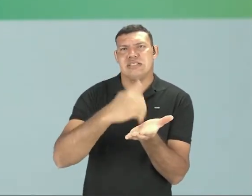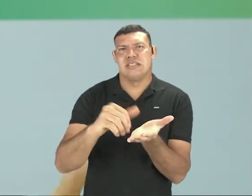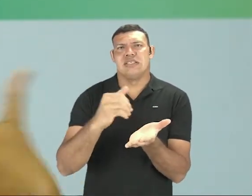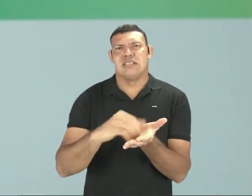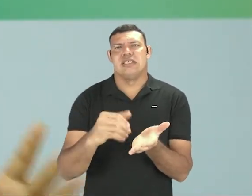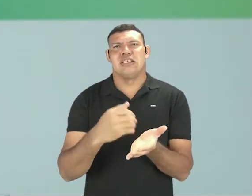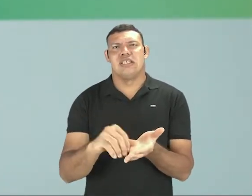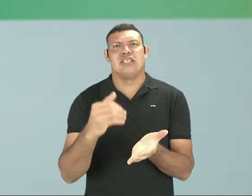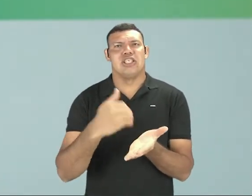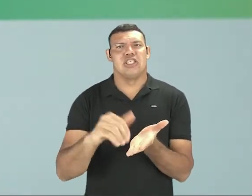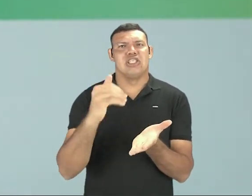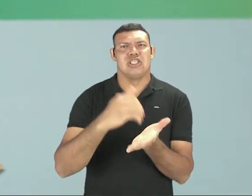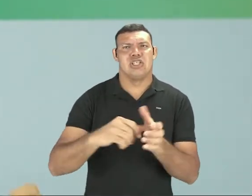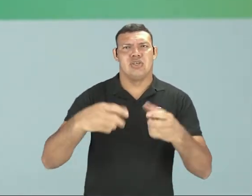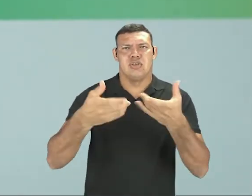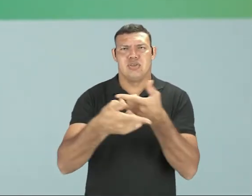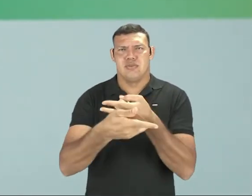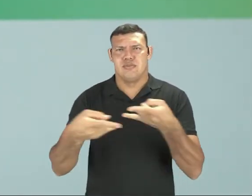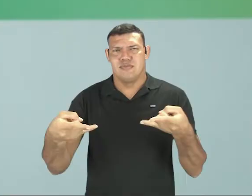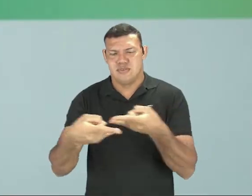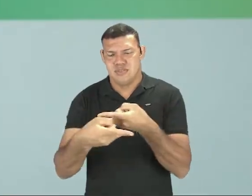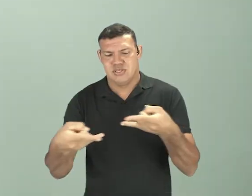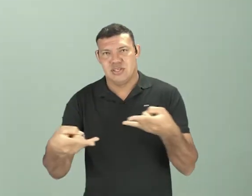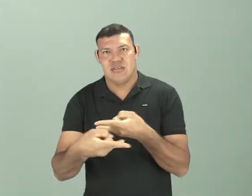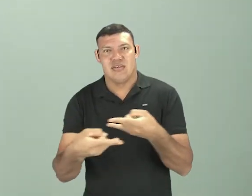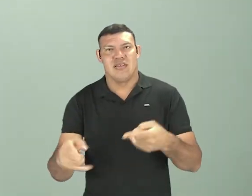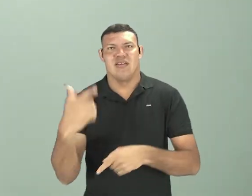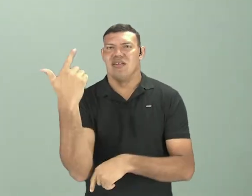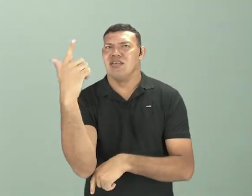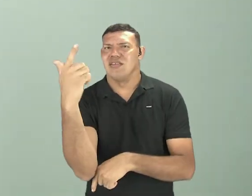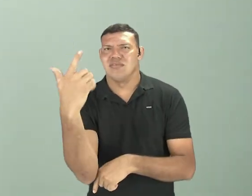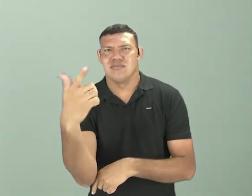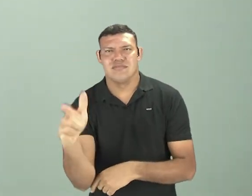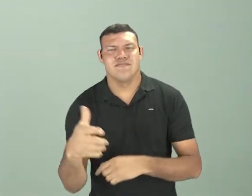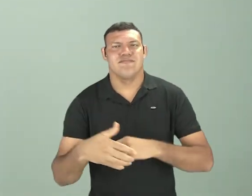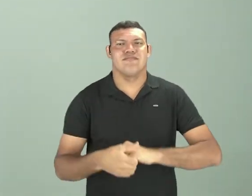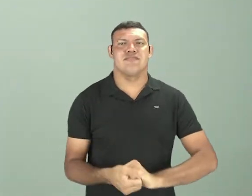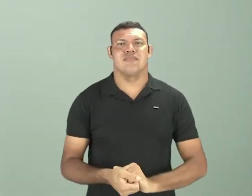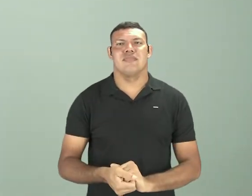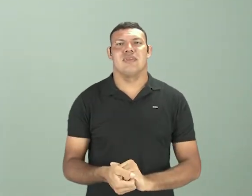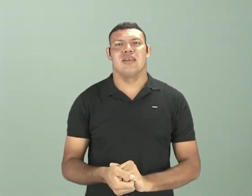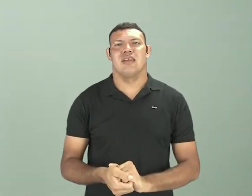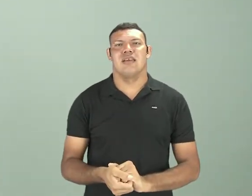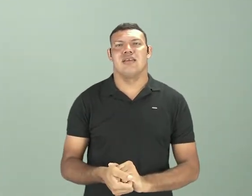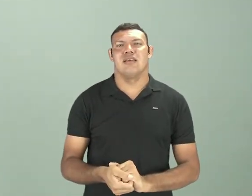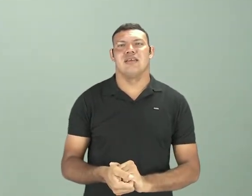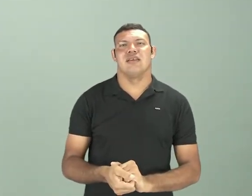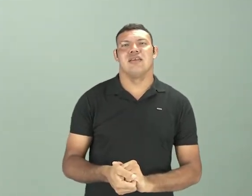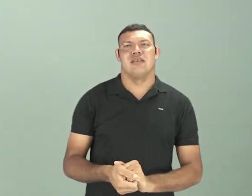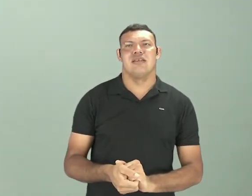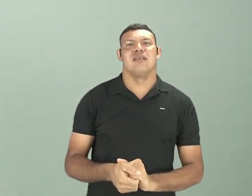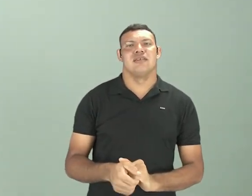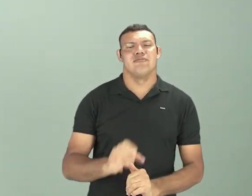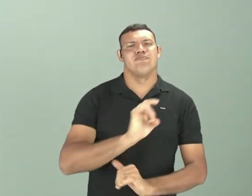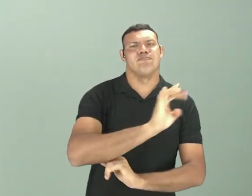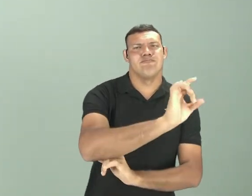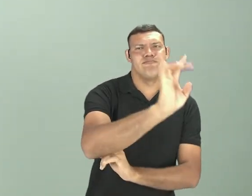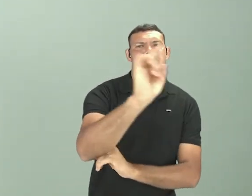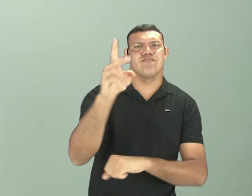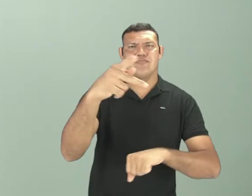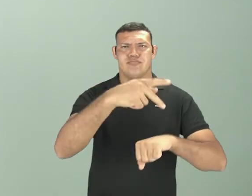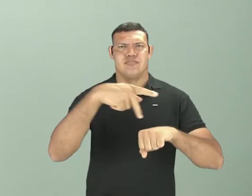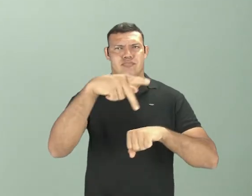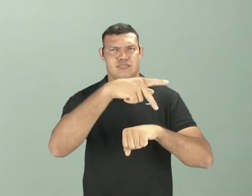se imprimindo dinheiro, mas elas não tinham um valor real, né, que se estuda aí que seria o laço de cada país, né, que o